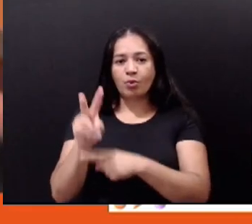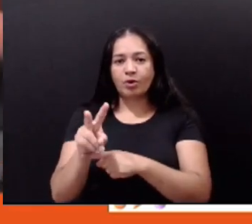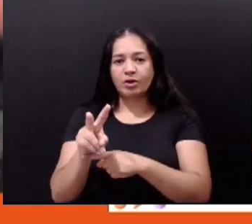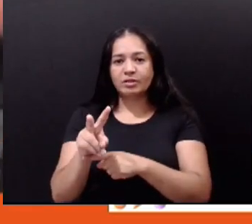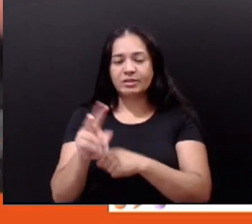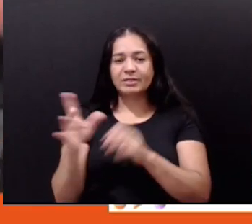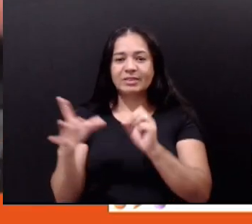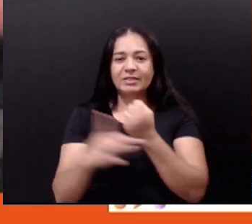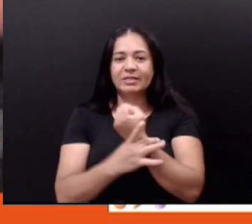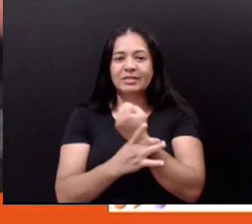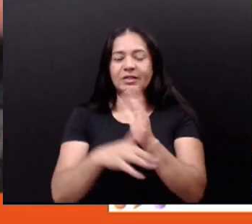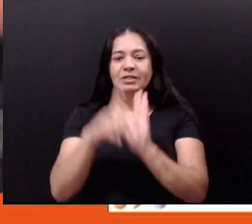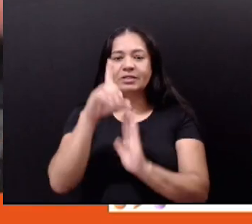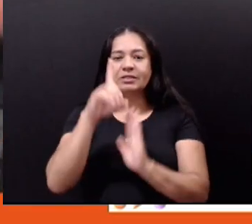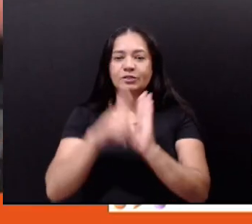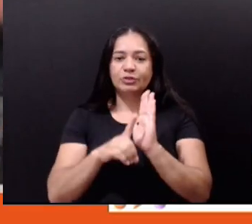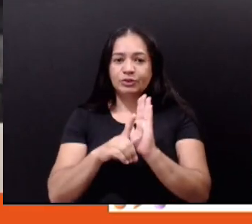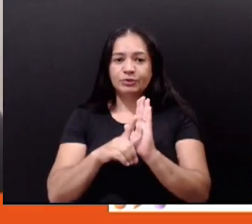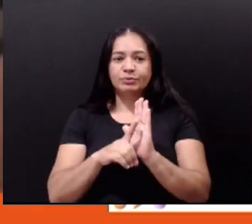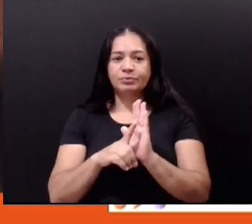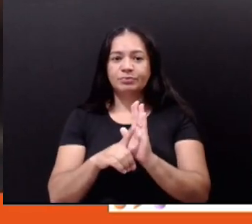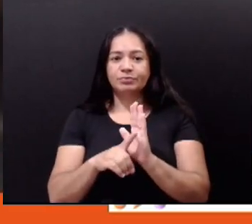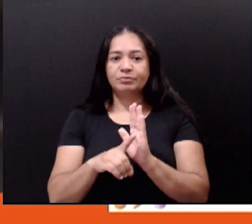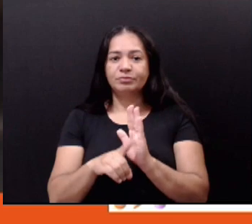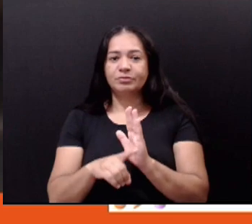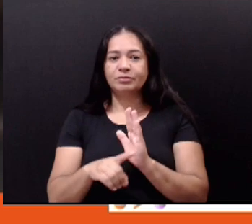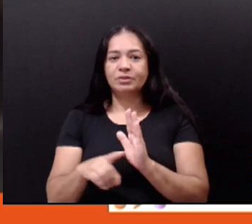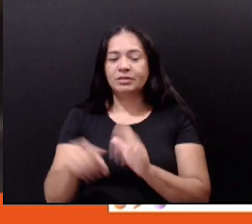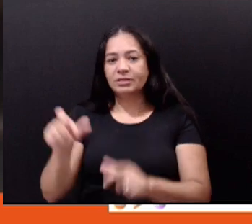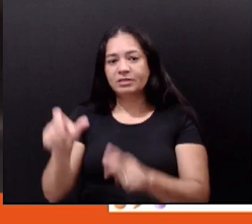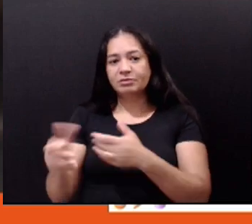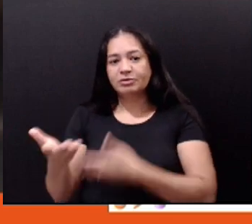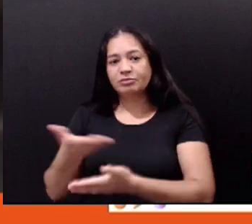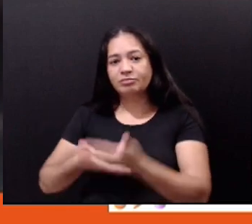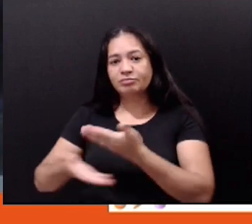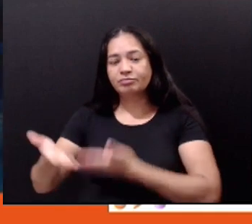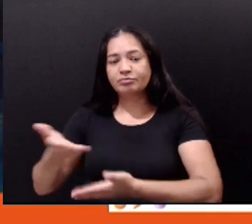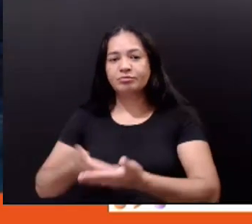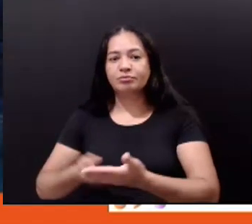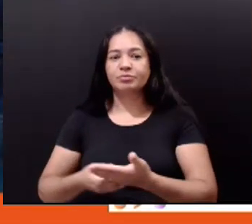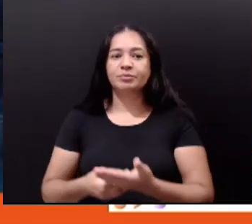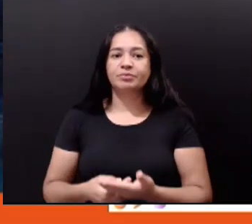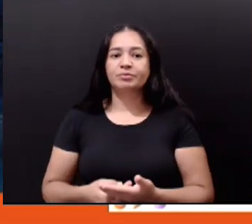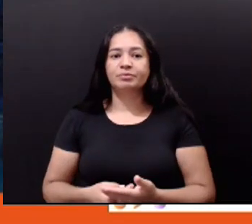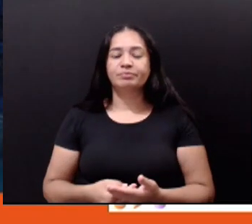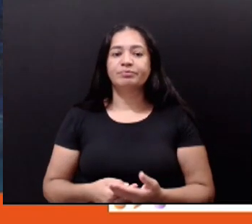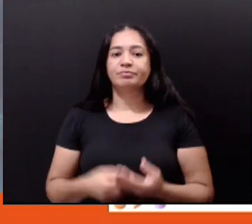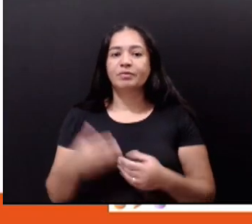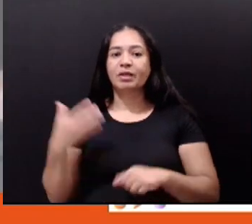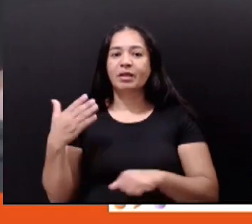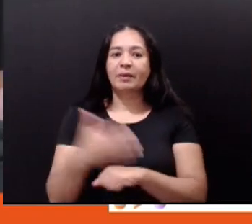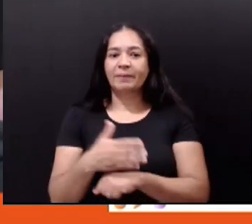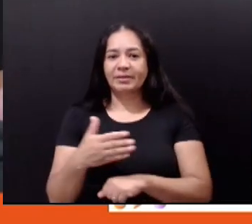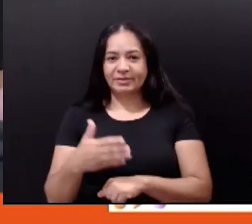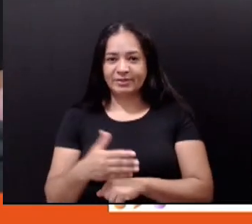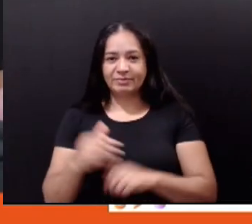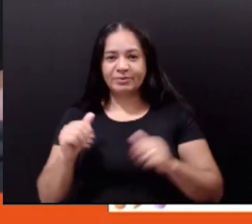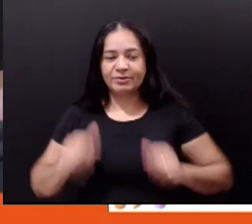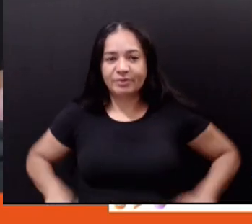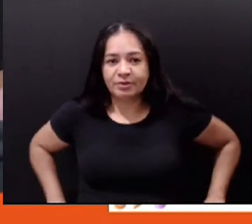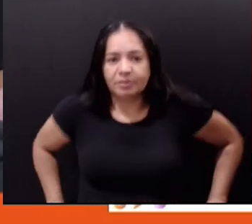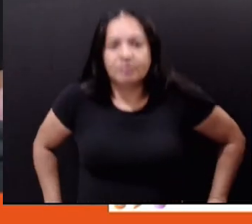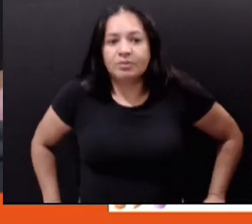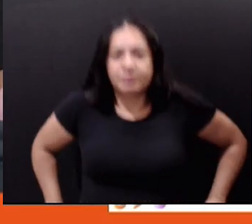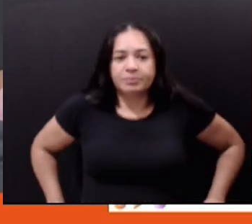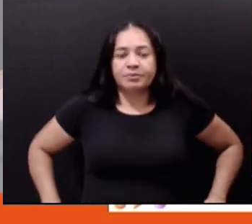direitos, né, daqueles conviventes e conviventes que participam, né, das atividades. E os grupos, eles